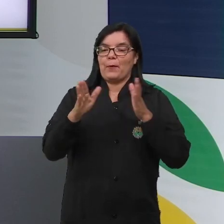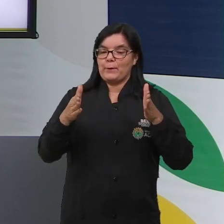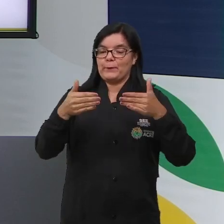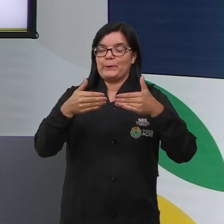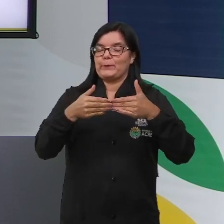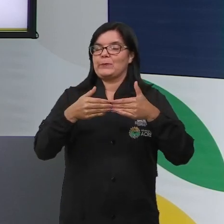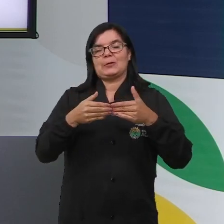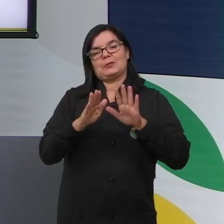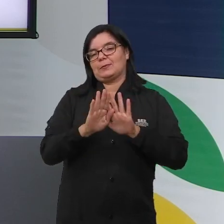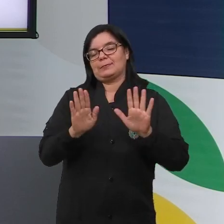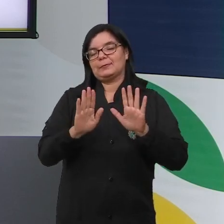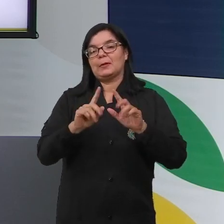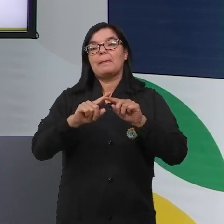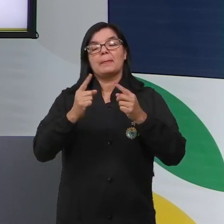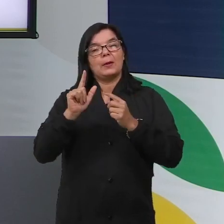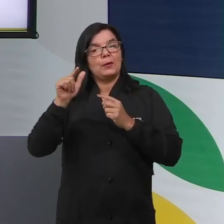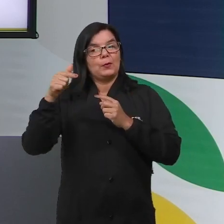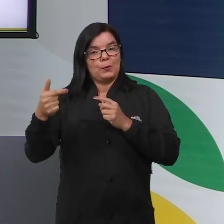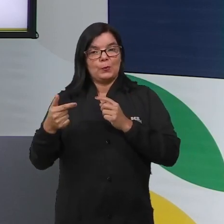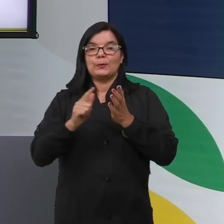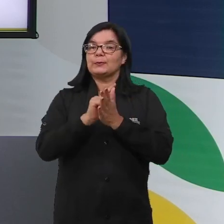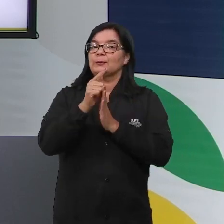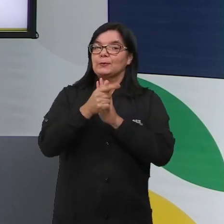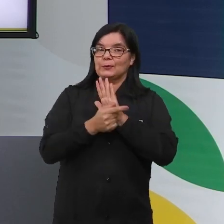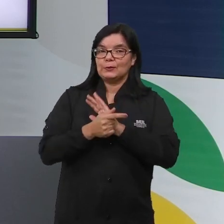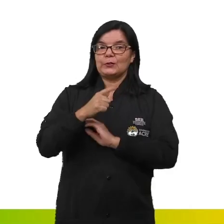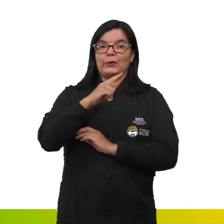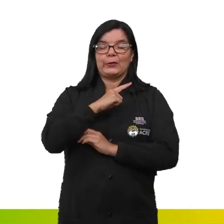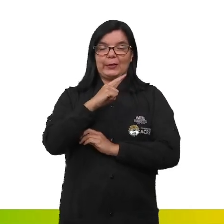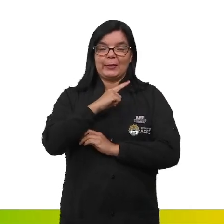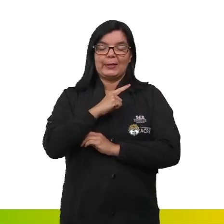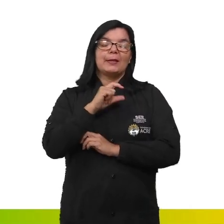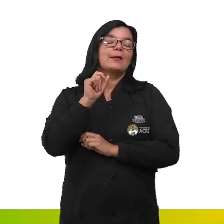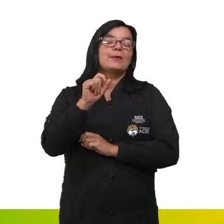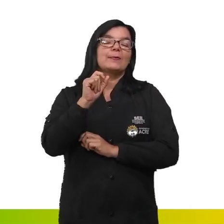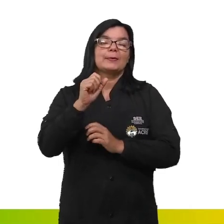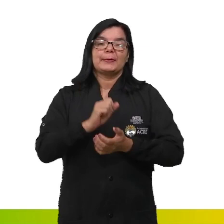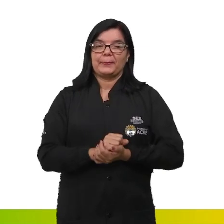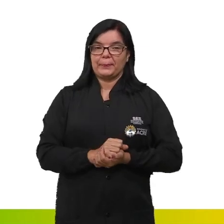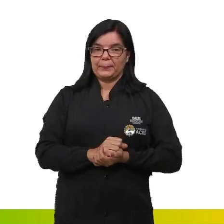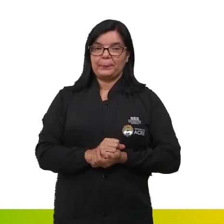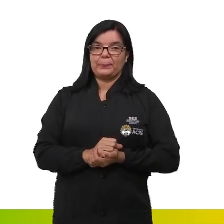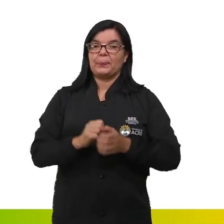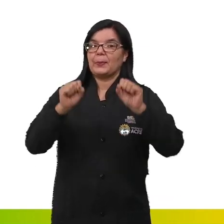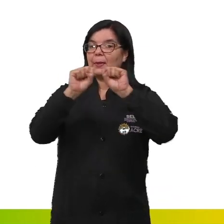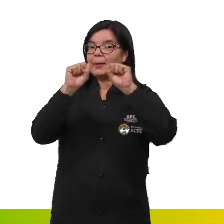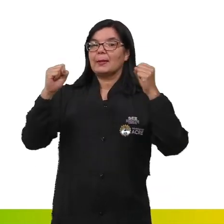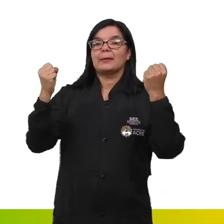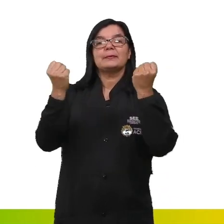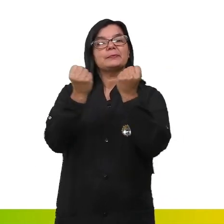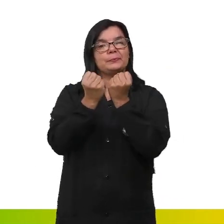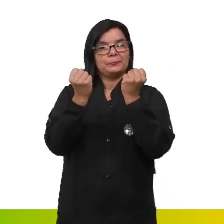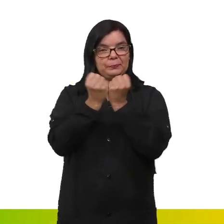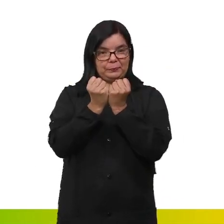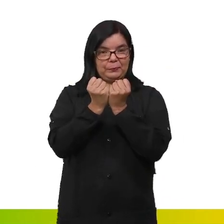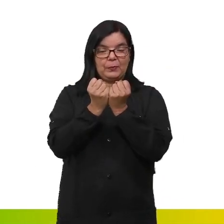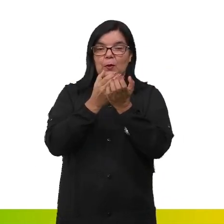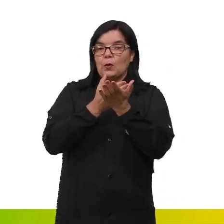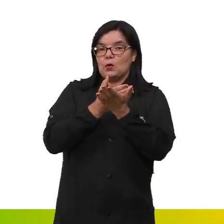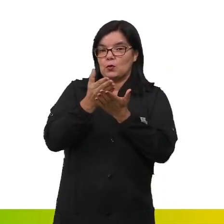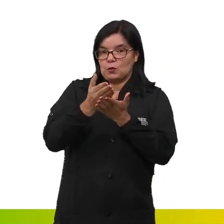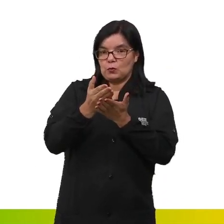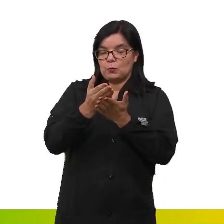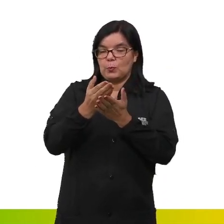fechado, enquadrado ali. O outro gênero que tem aí na tela para vocês é o seminário, que começa com